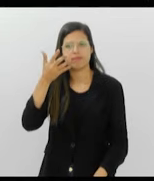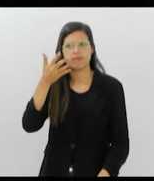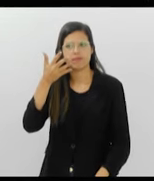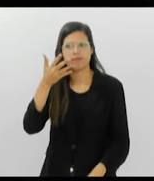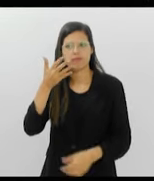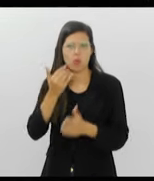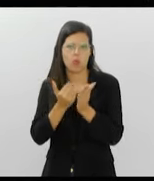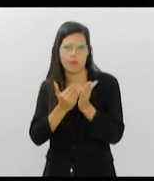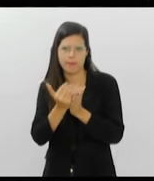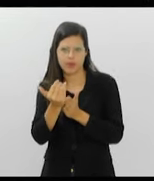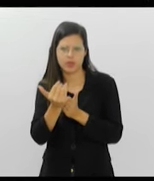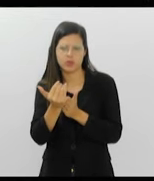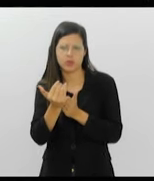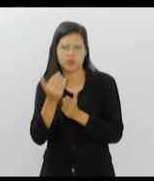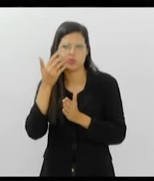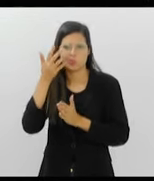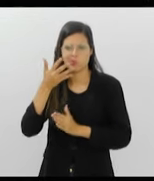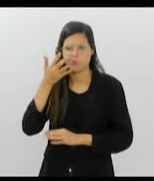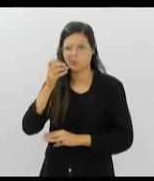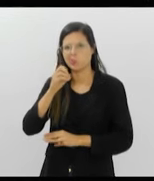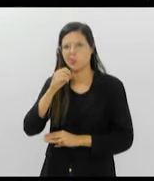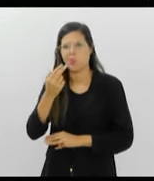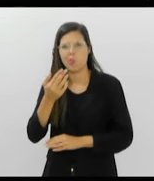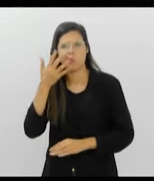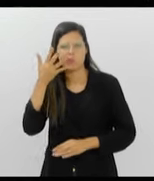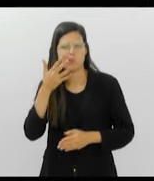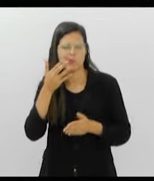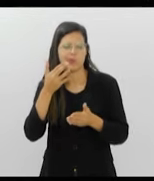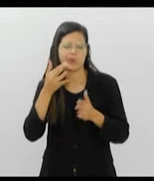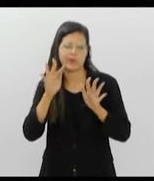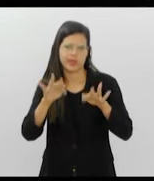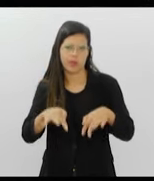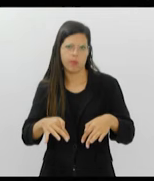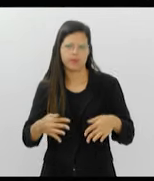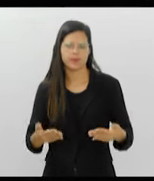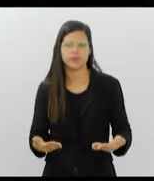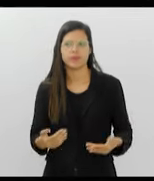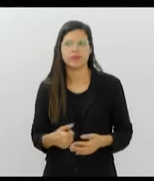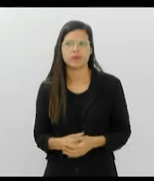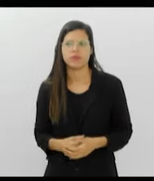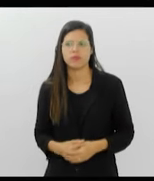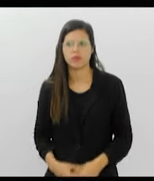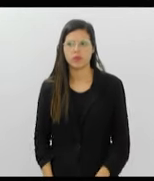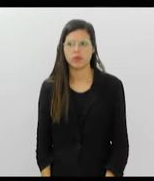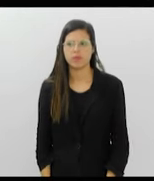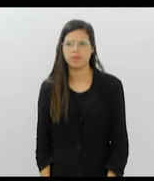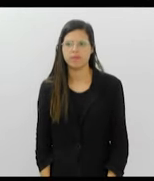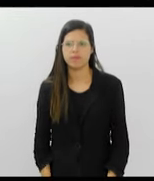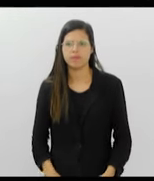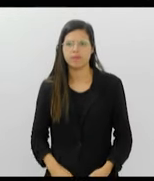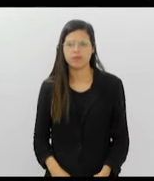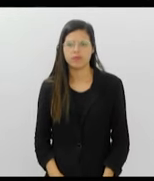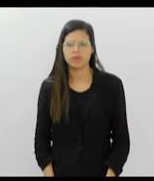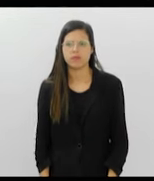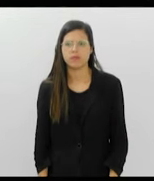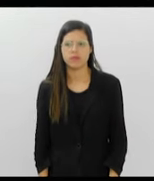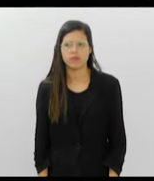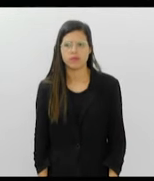inicial e no expediente final. E confesso a Vossa